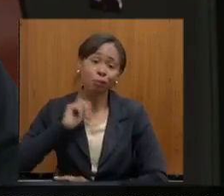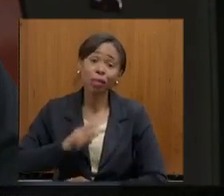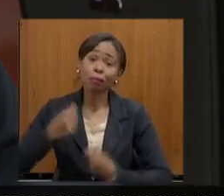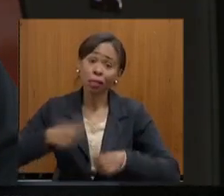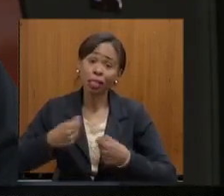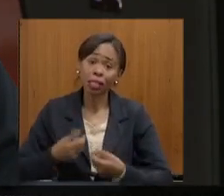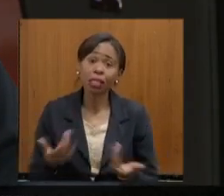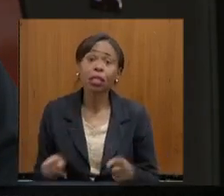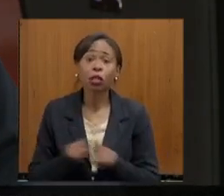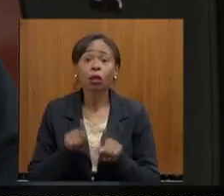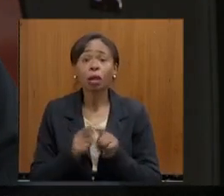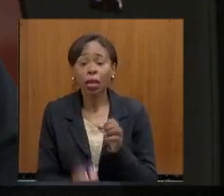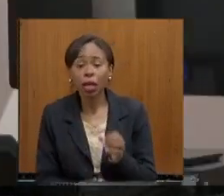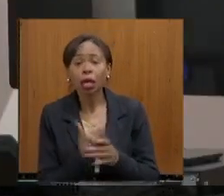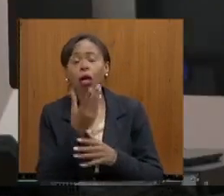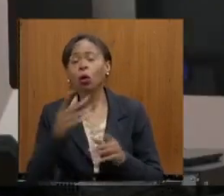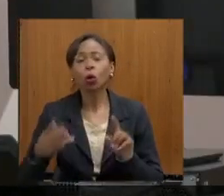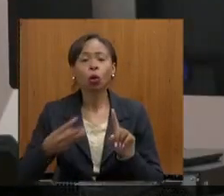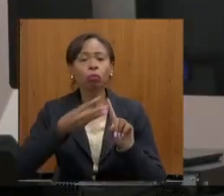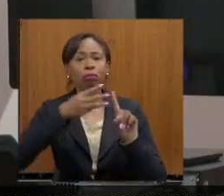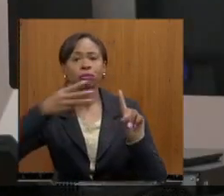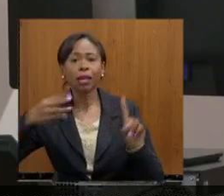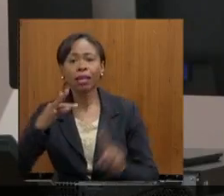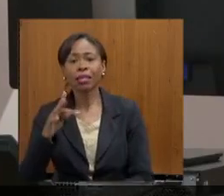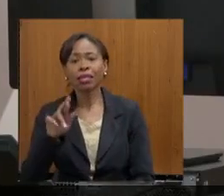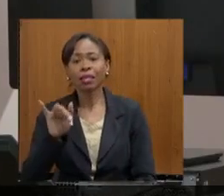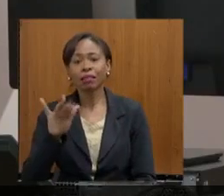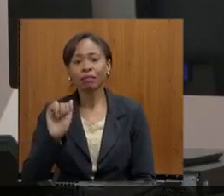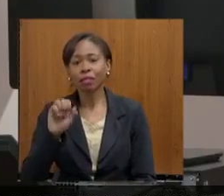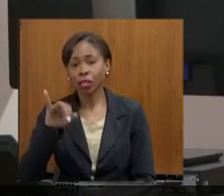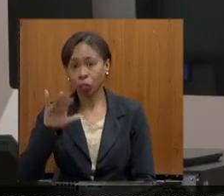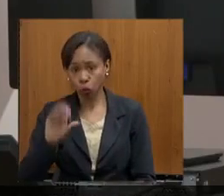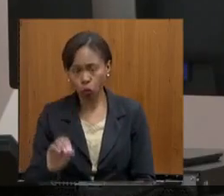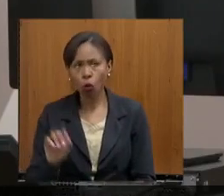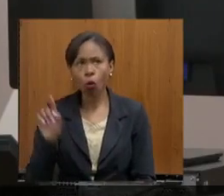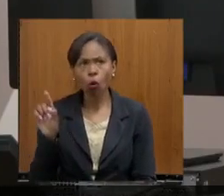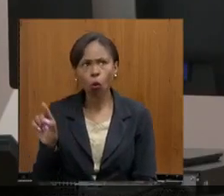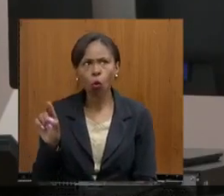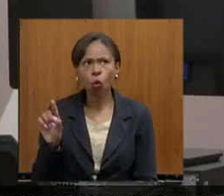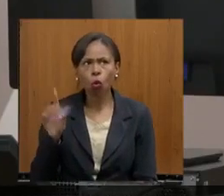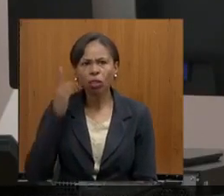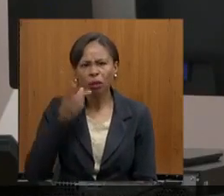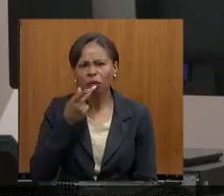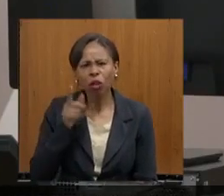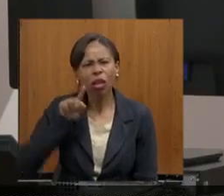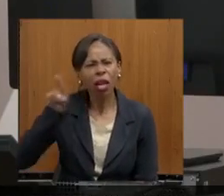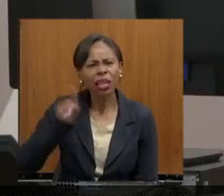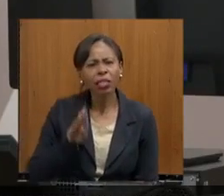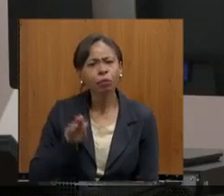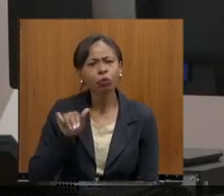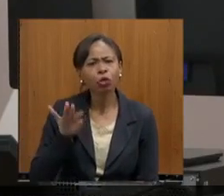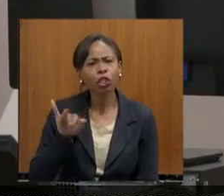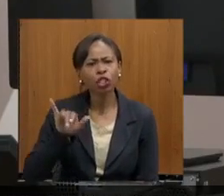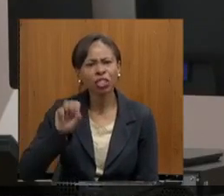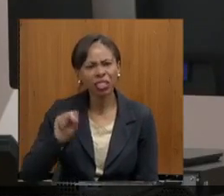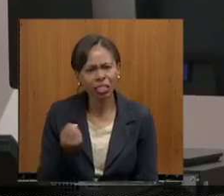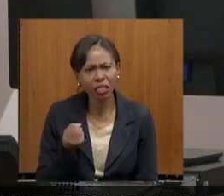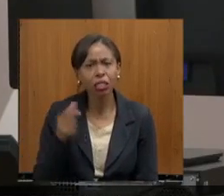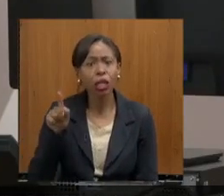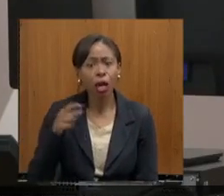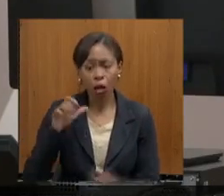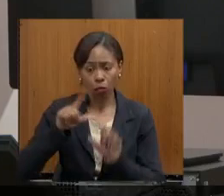o trifásico Eu também do deputado além falou aqui de um grande prendedor de Unaí em Buritis os empreendedores lá